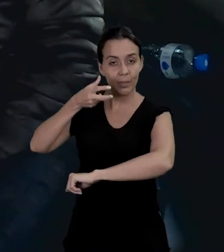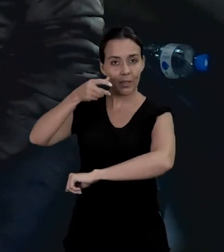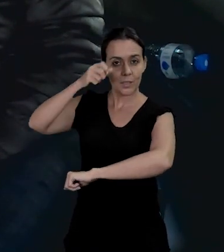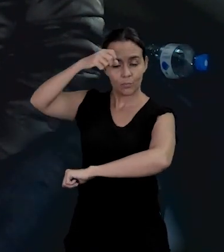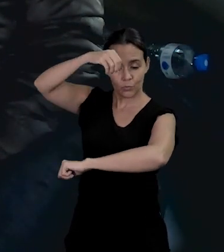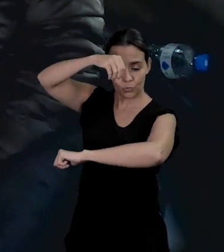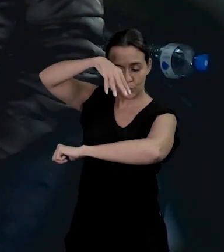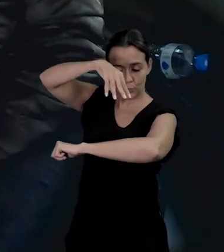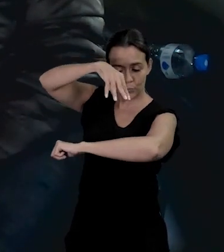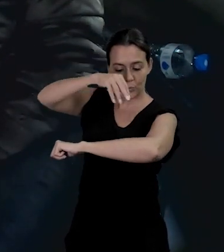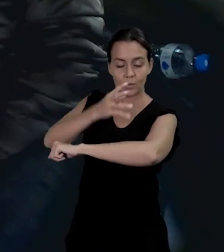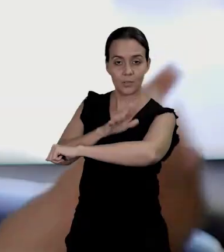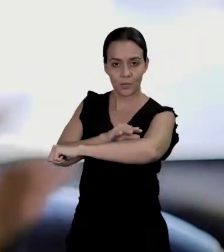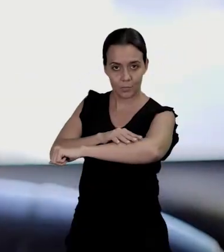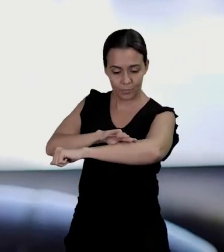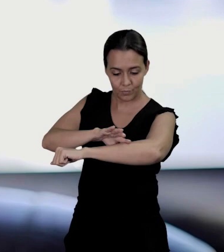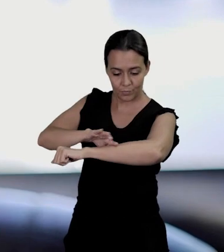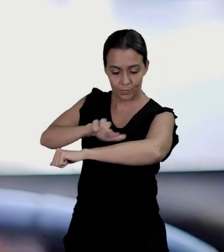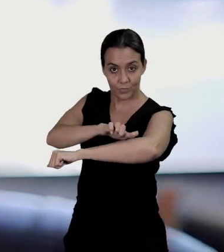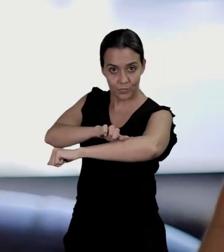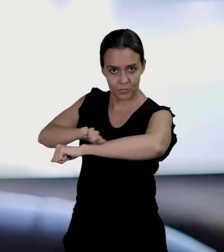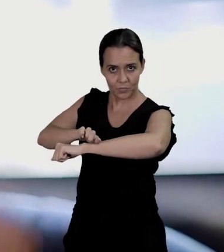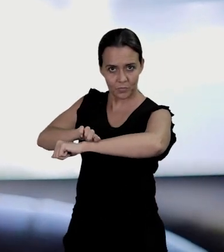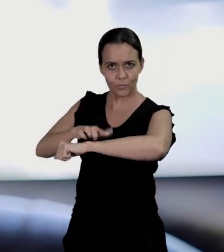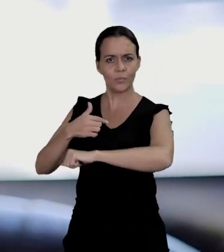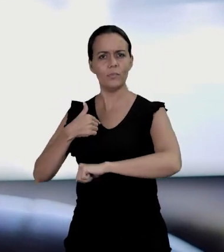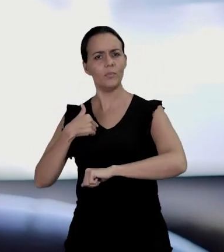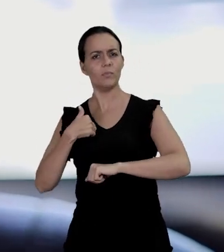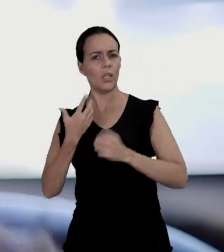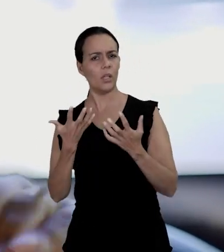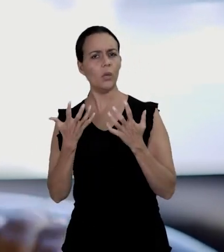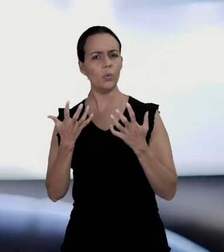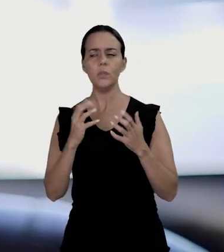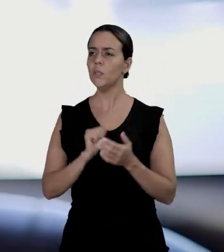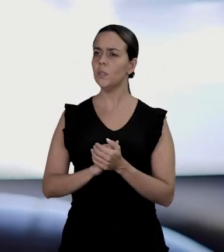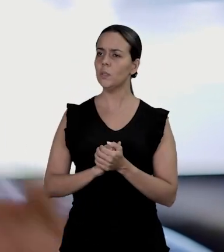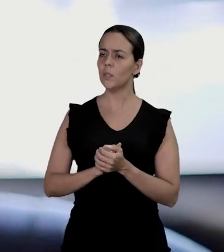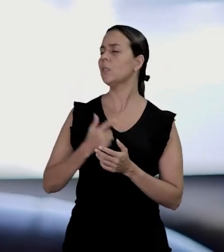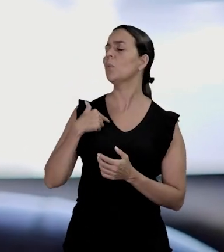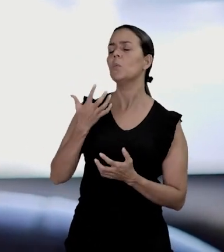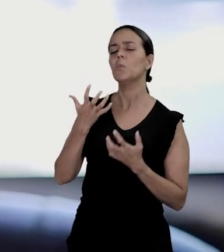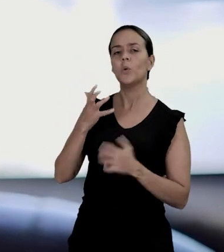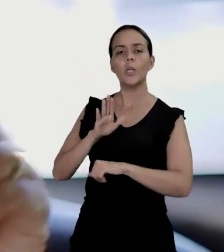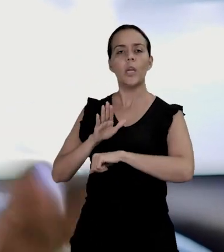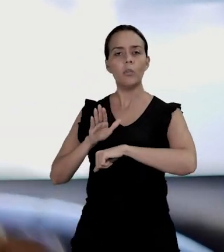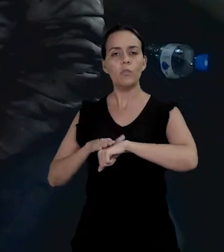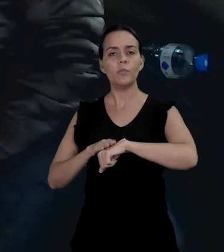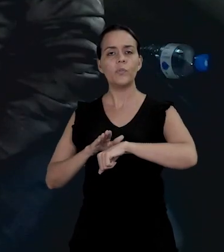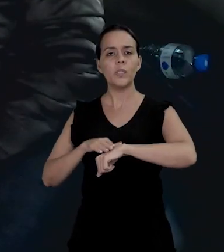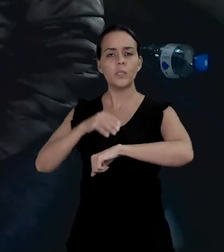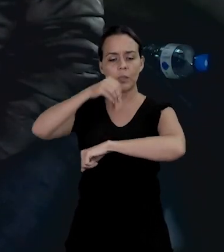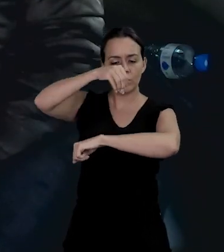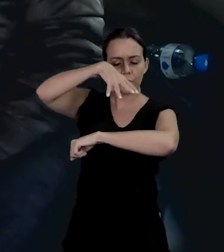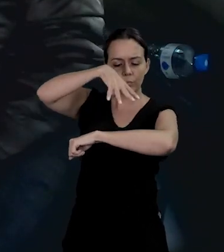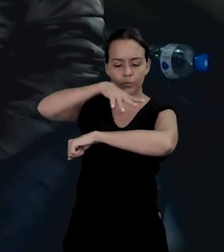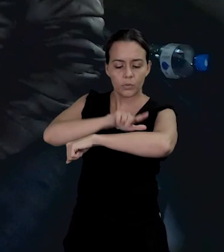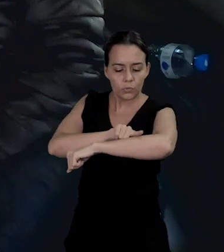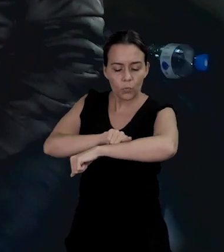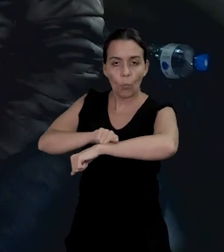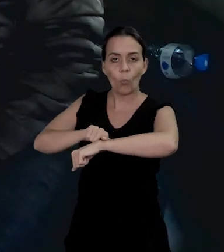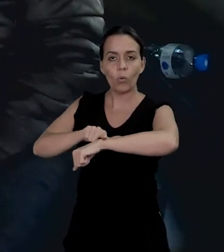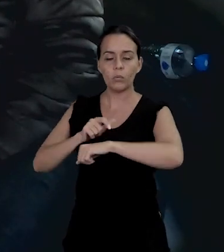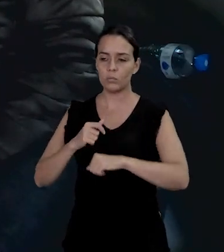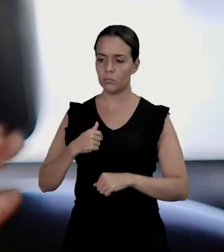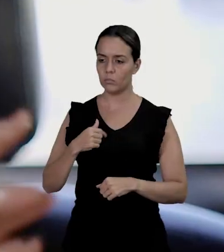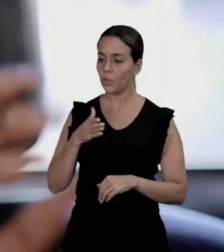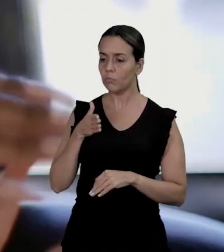depilação a laser, eu falei, não, vou fazer e tal. Fui no primeiro lugar. Quando eu fui nesse lugar, sentei, me chamaram para dentro da sala e falaram olha, em pele negra a gente